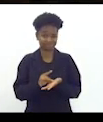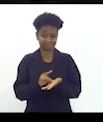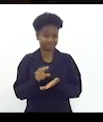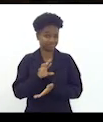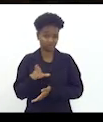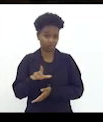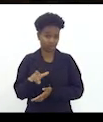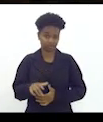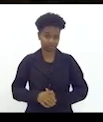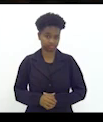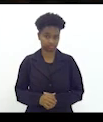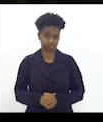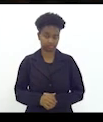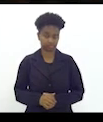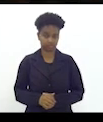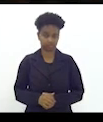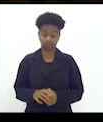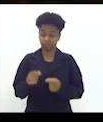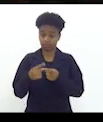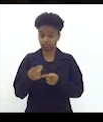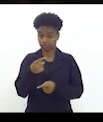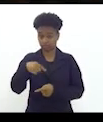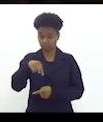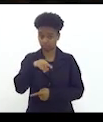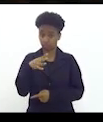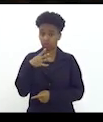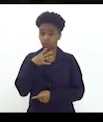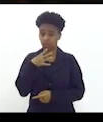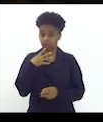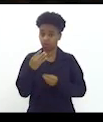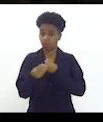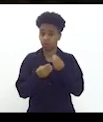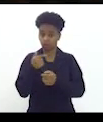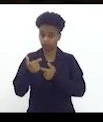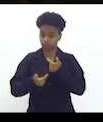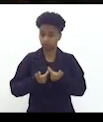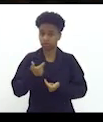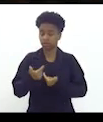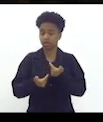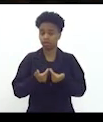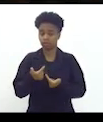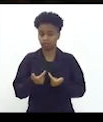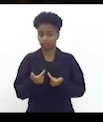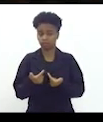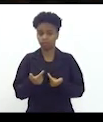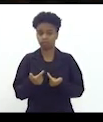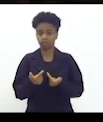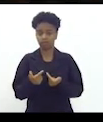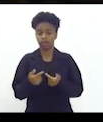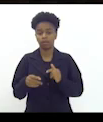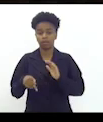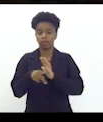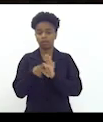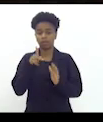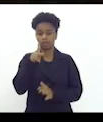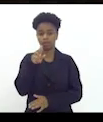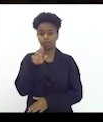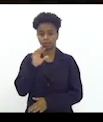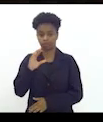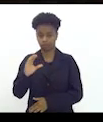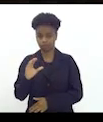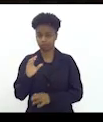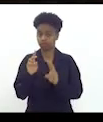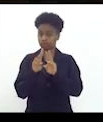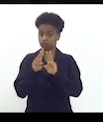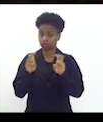verdade. Vossa Excelência conhece o trabalho recente da Pontifícia Universidade Católica